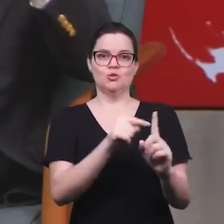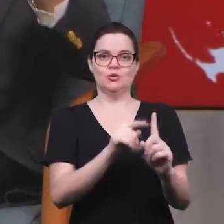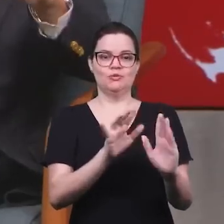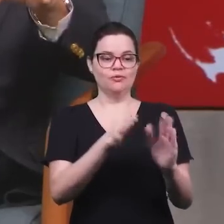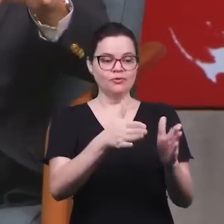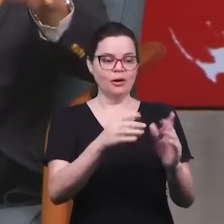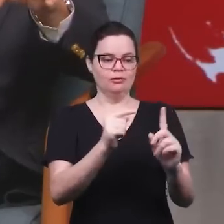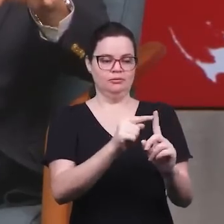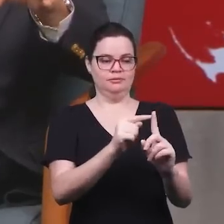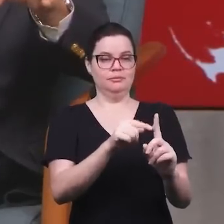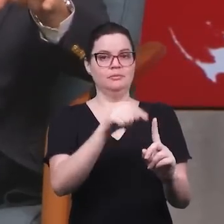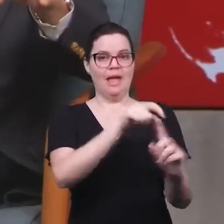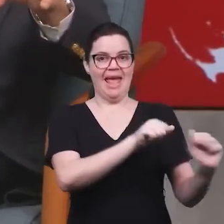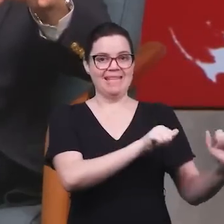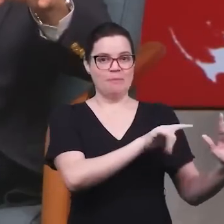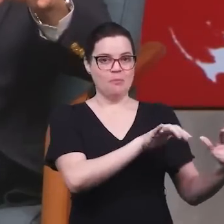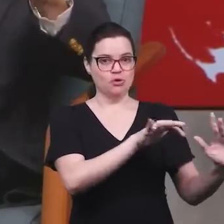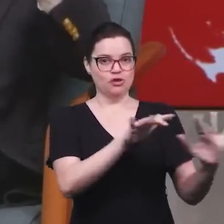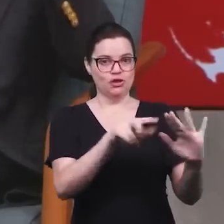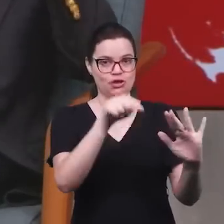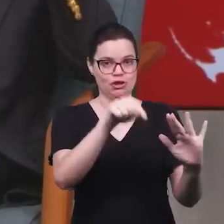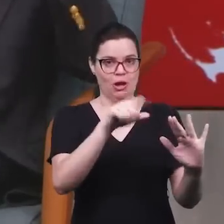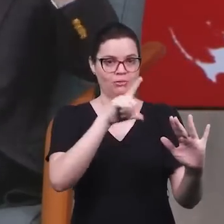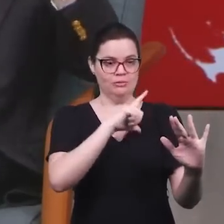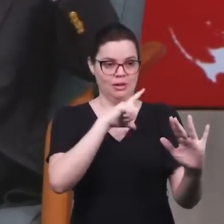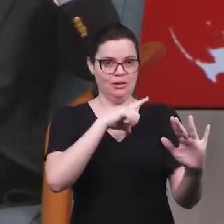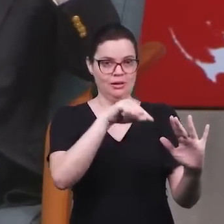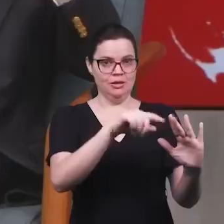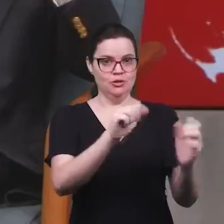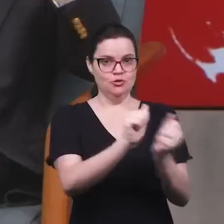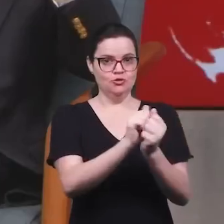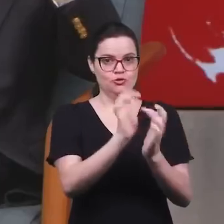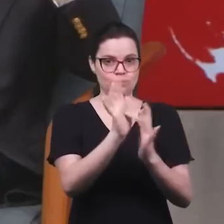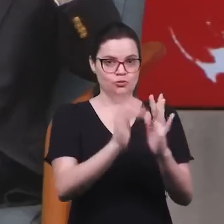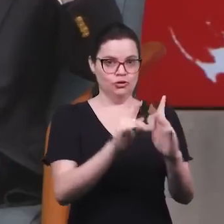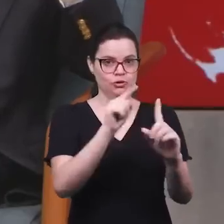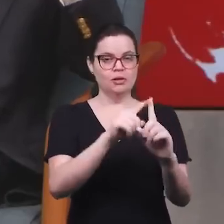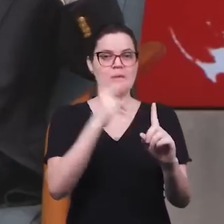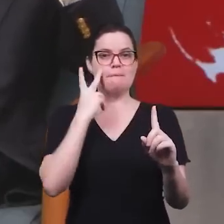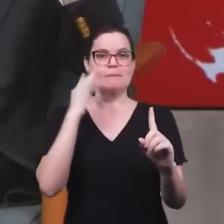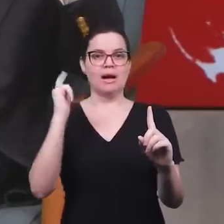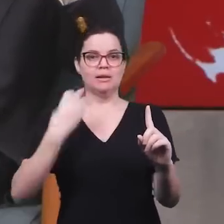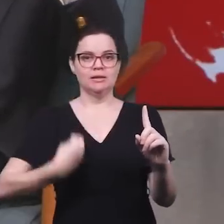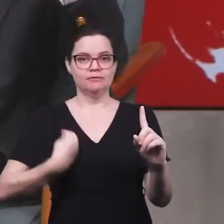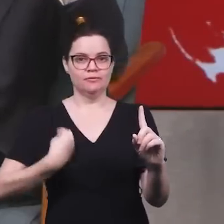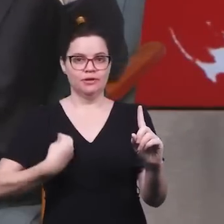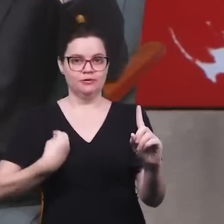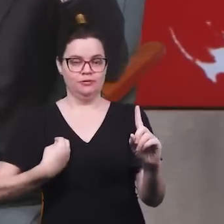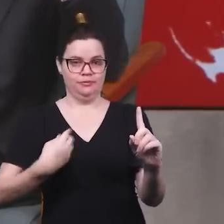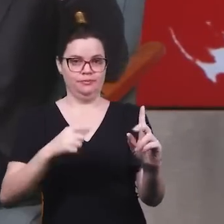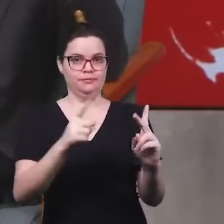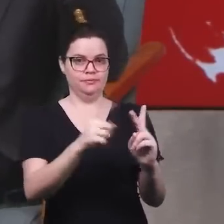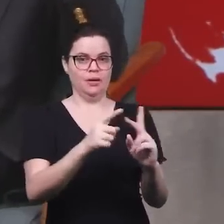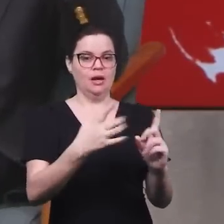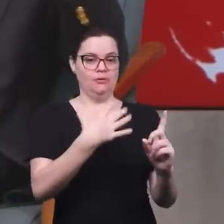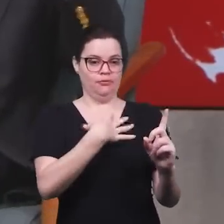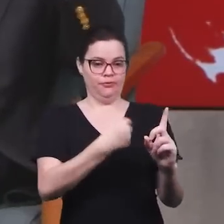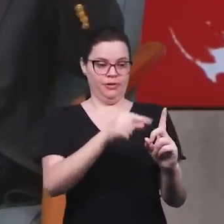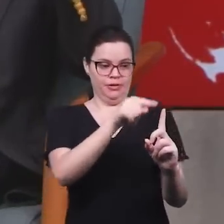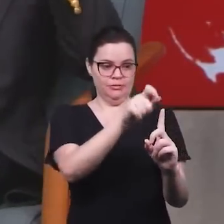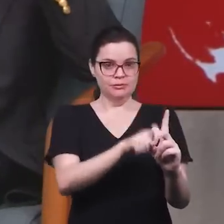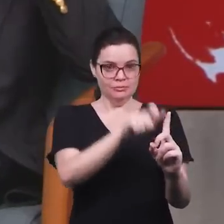dá. Aquela multidão que está com Jesus, o pai está vivo, o filho está vivo. Na